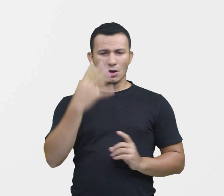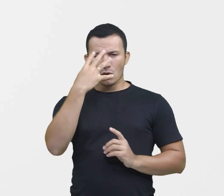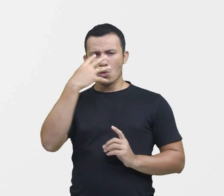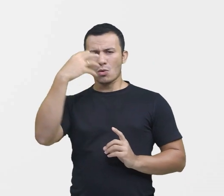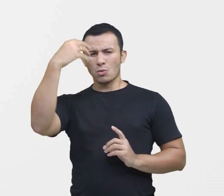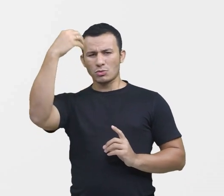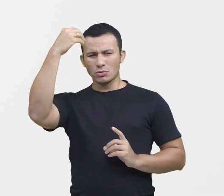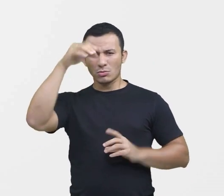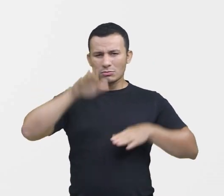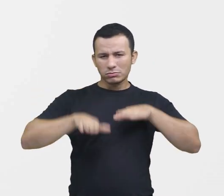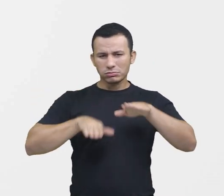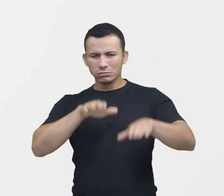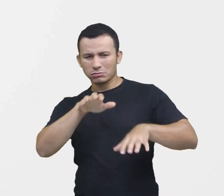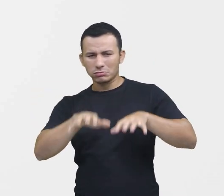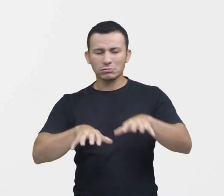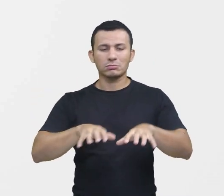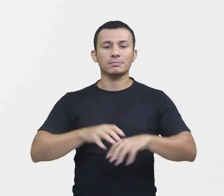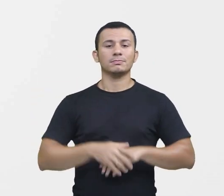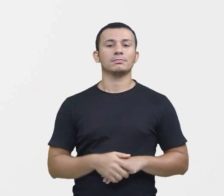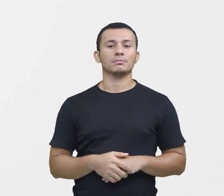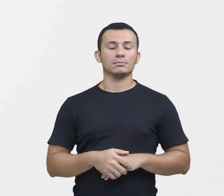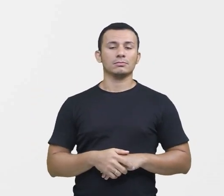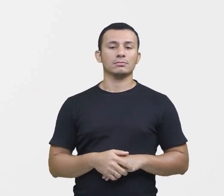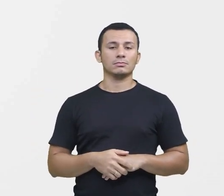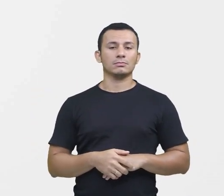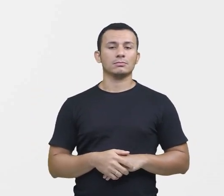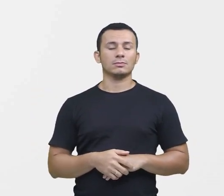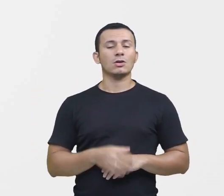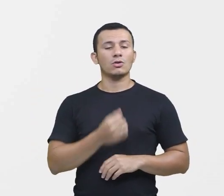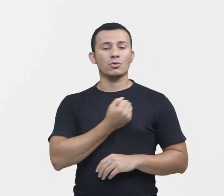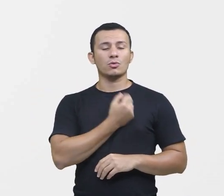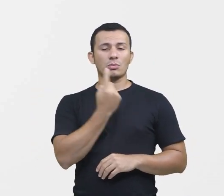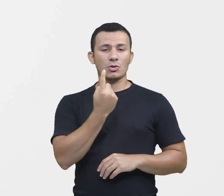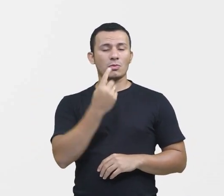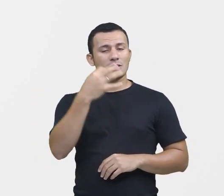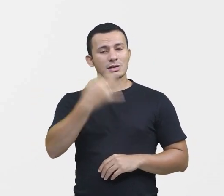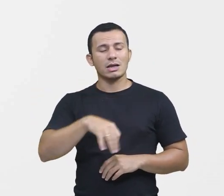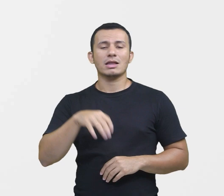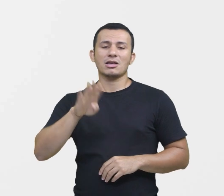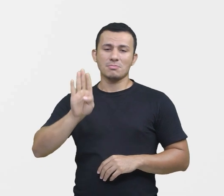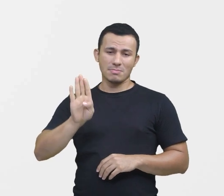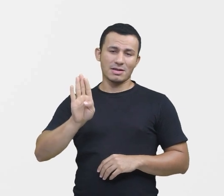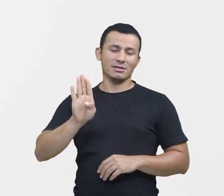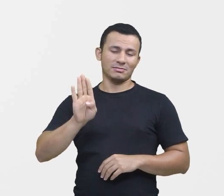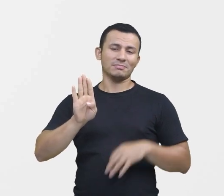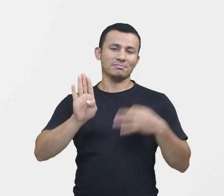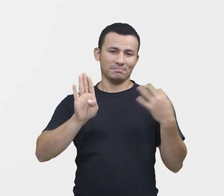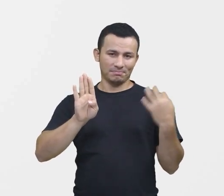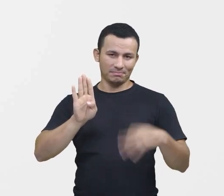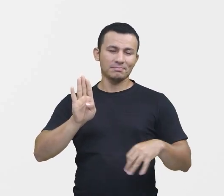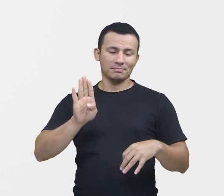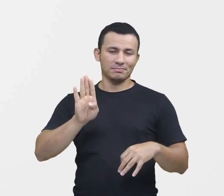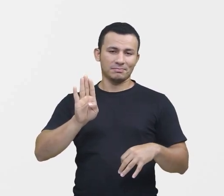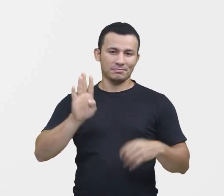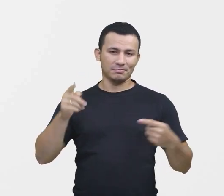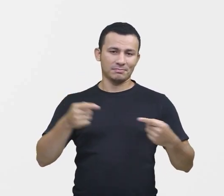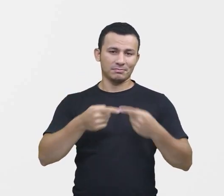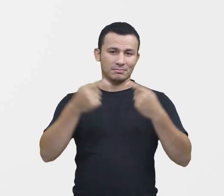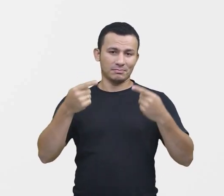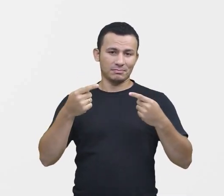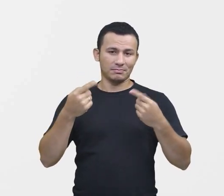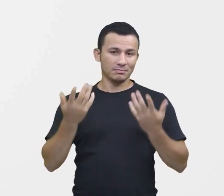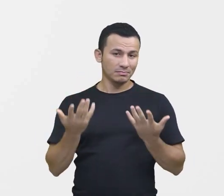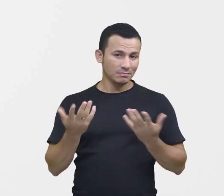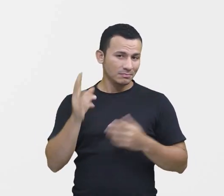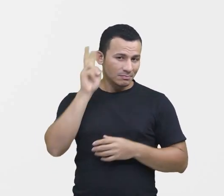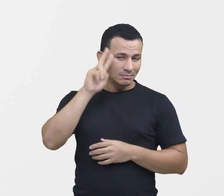resposta correta era a opção B. Aí, como vocês estão vendo, 1 era B, que era qual?